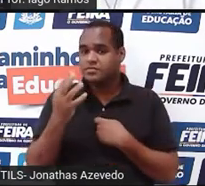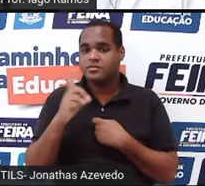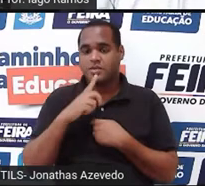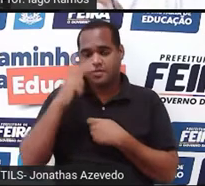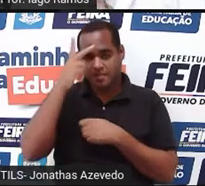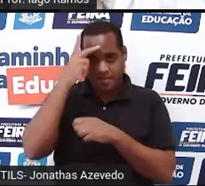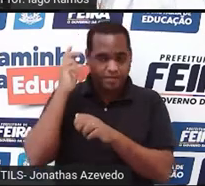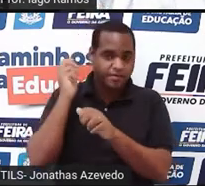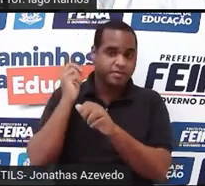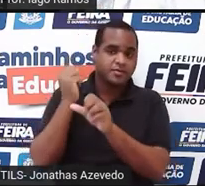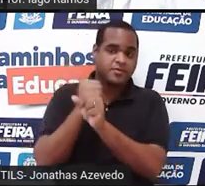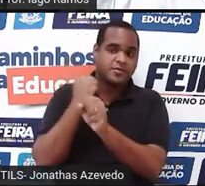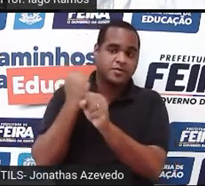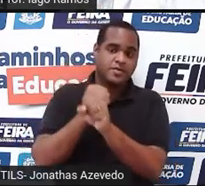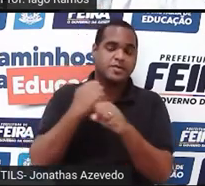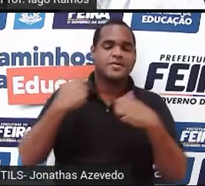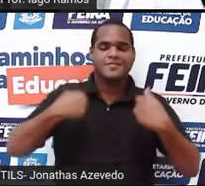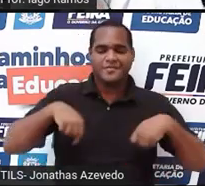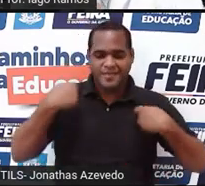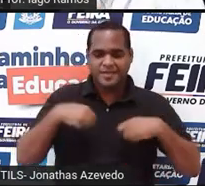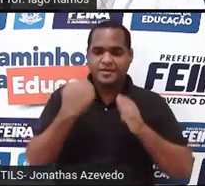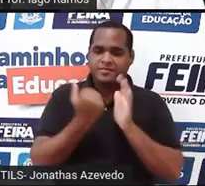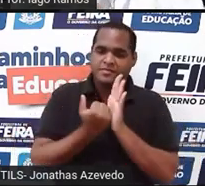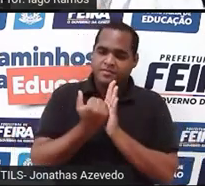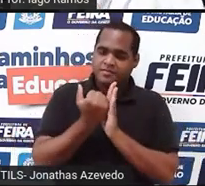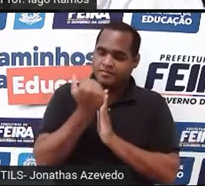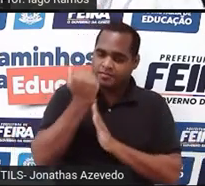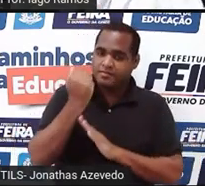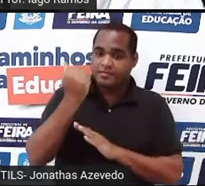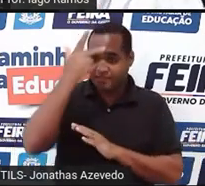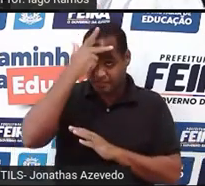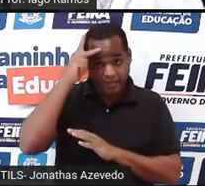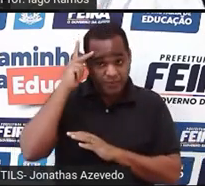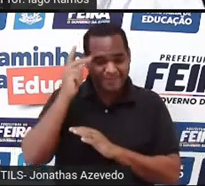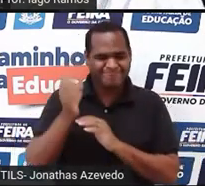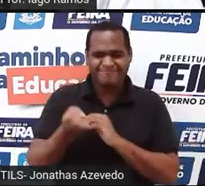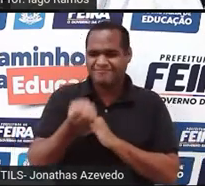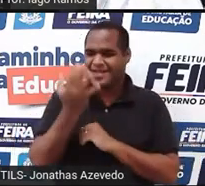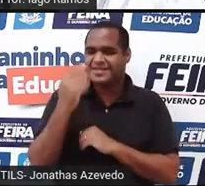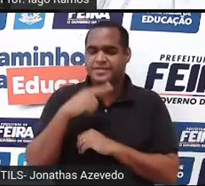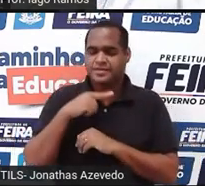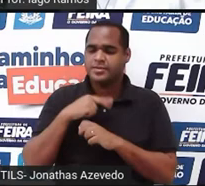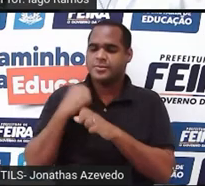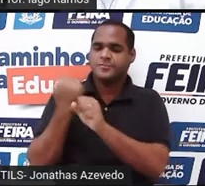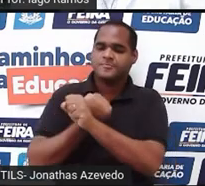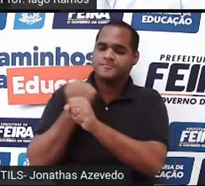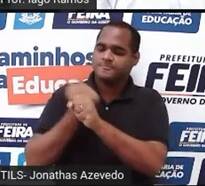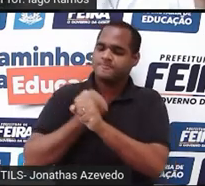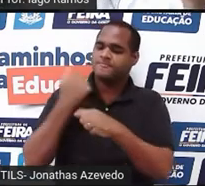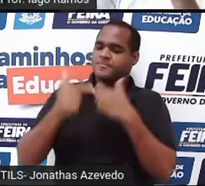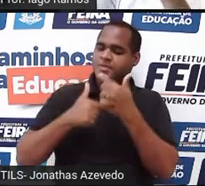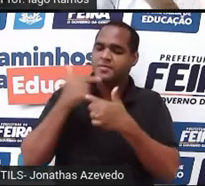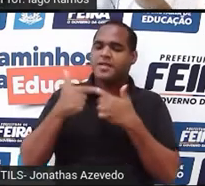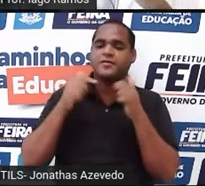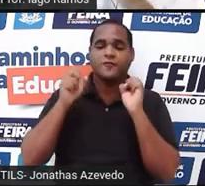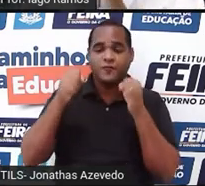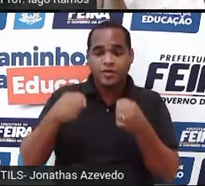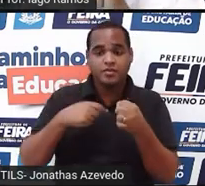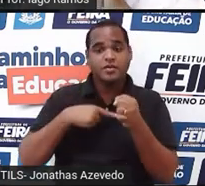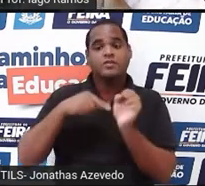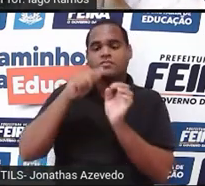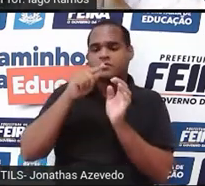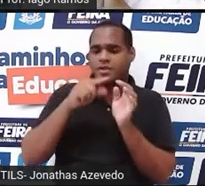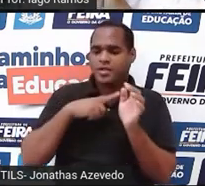e eu preciso aumentar quanto mais construtores trabalhando em menos tempo